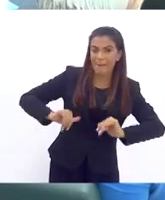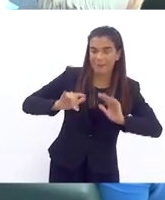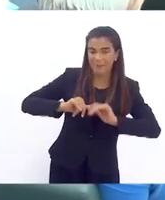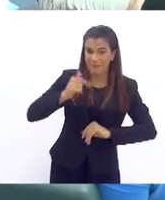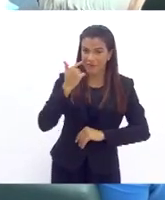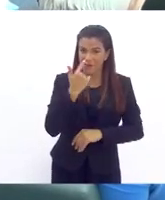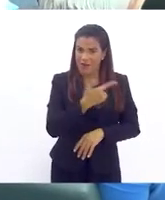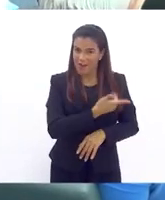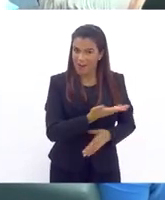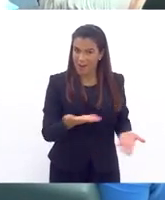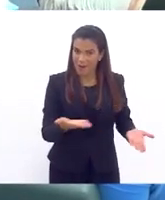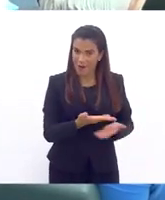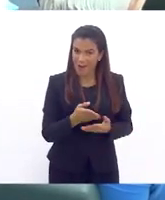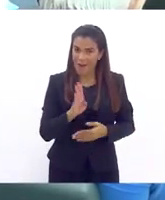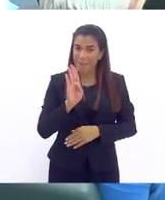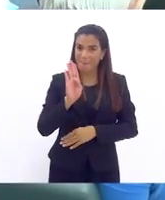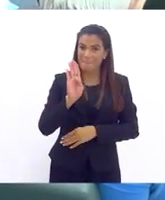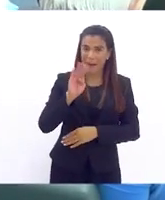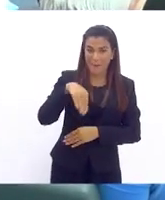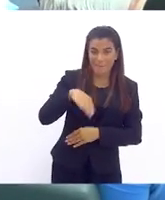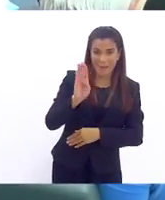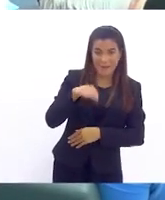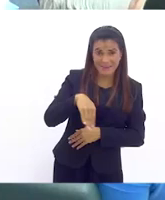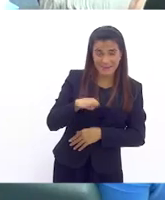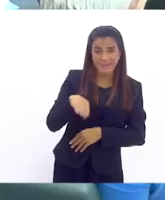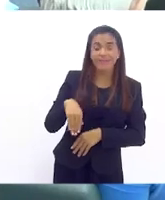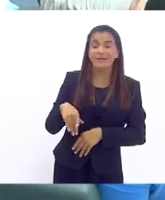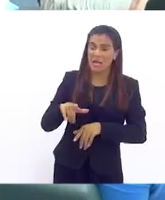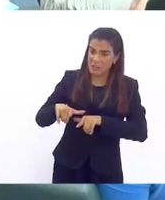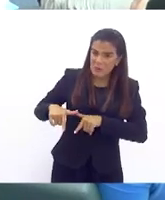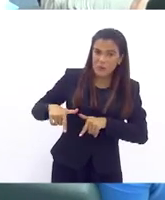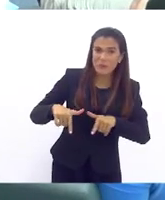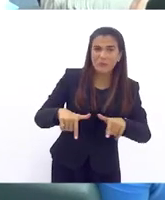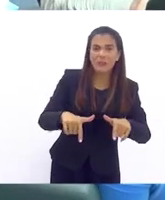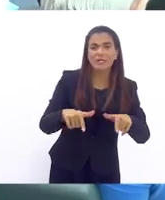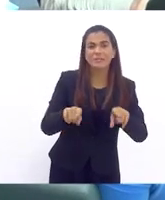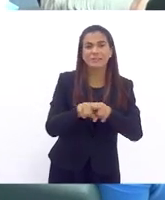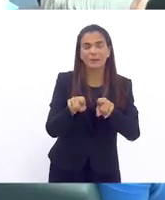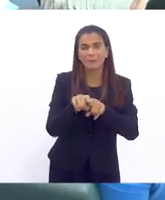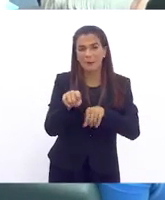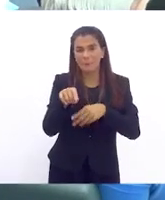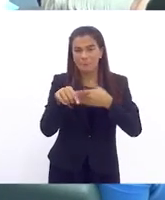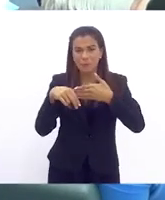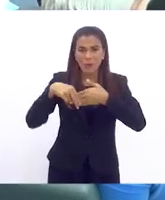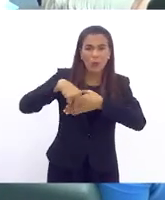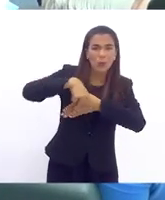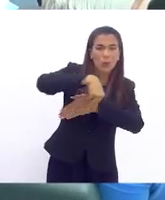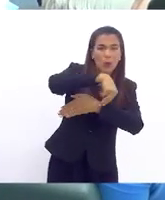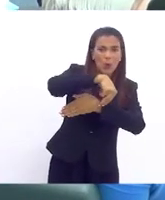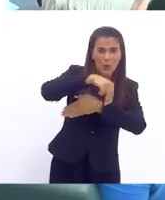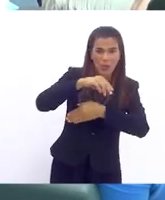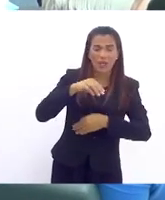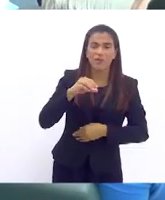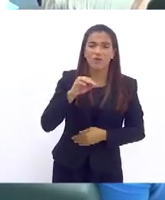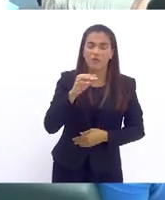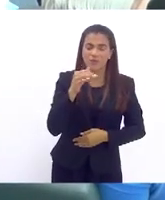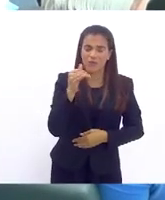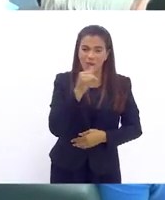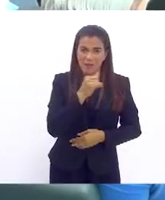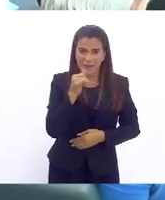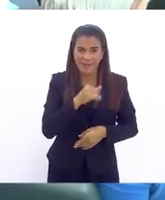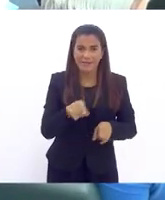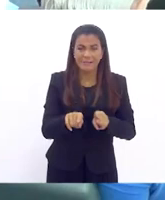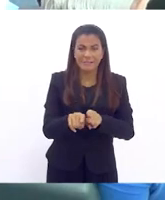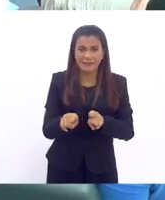viu agora Barra Mansa as forças estaduais todas atuando ali no Noroeste Fluminense já duas três vezes nos últimos